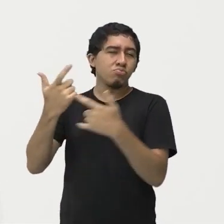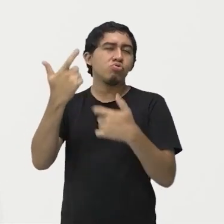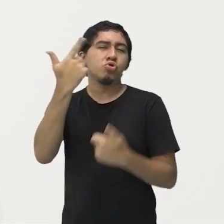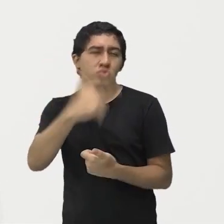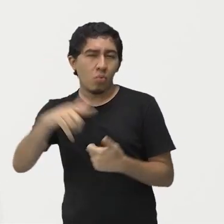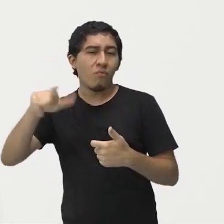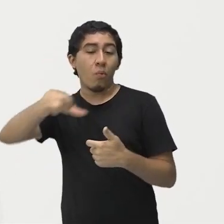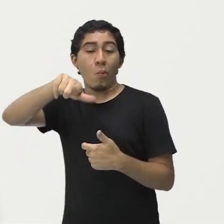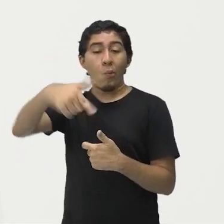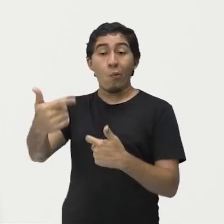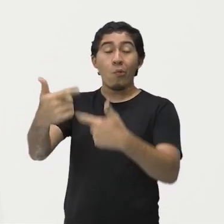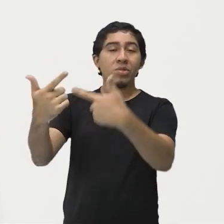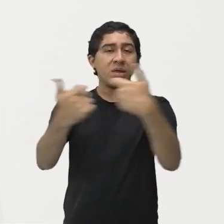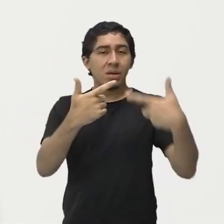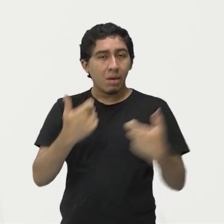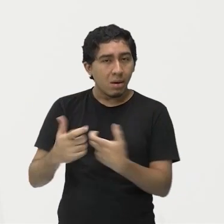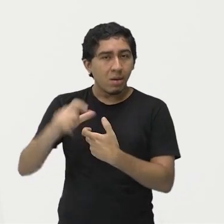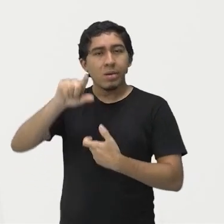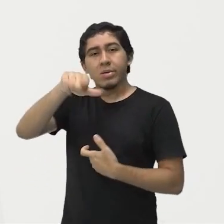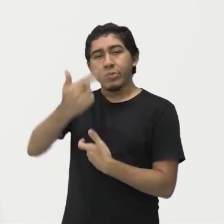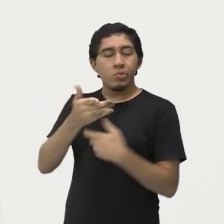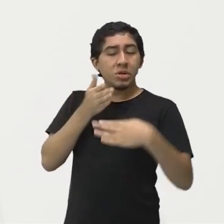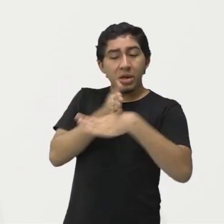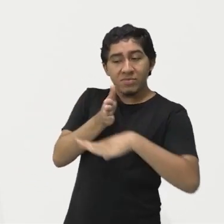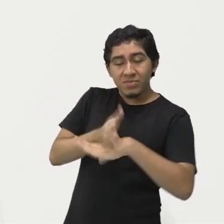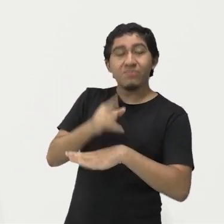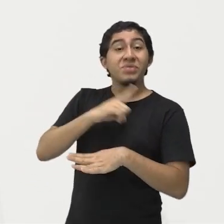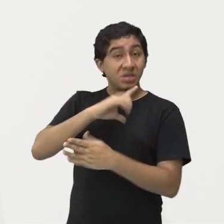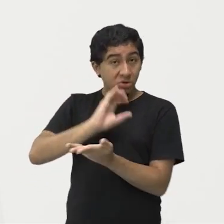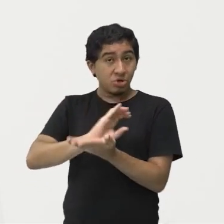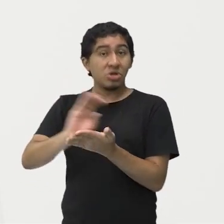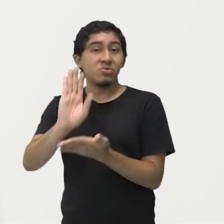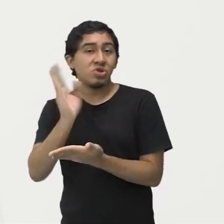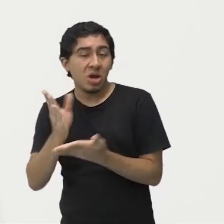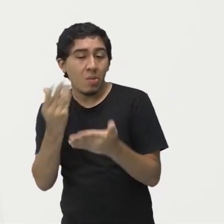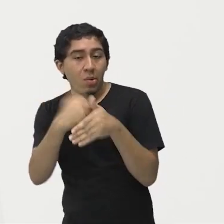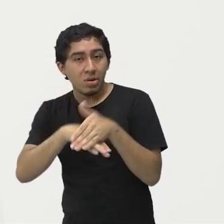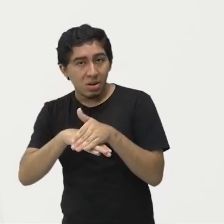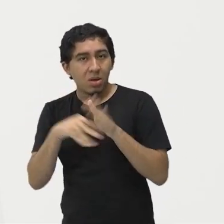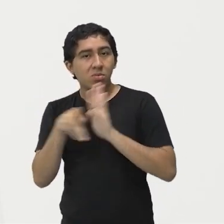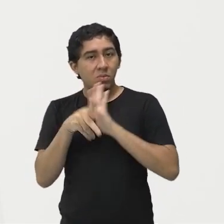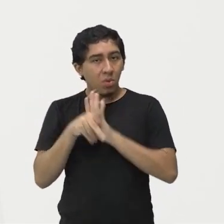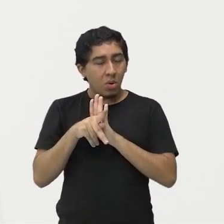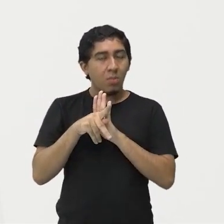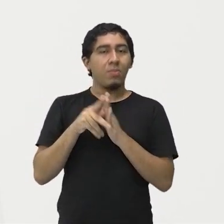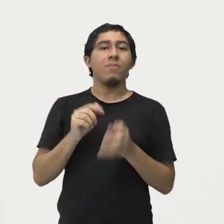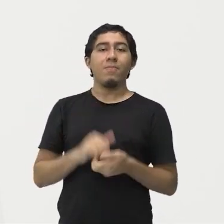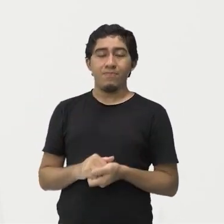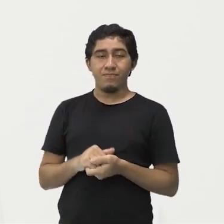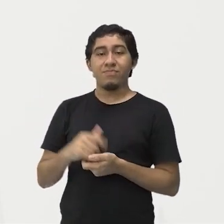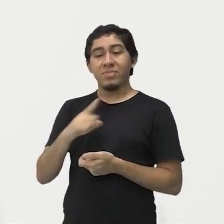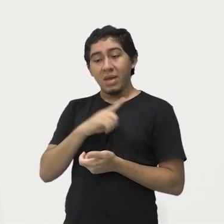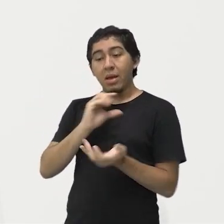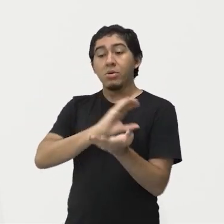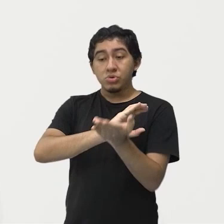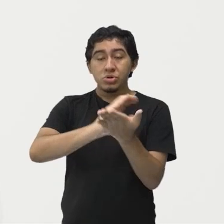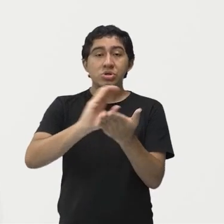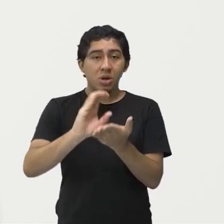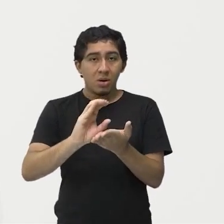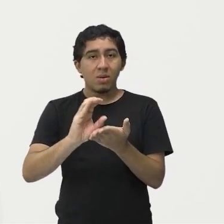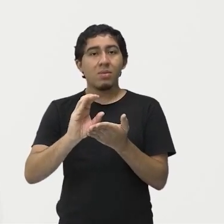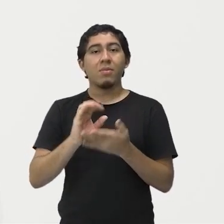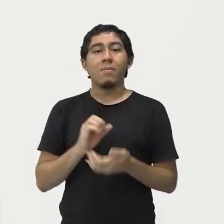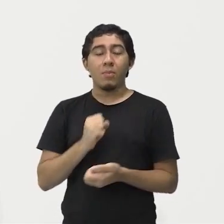invasões. Existia um dinheiro guardado ali, existia uma riqueza guardada ali para financiar os exércitos que iriam